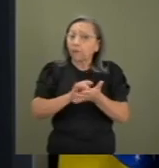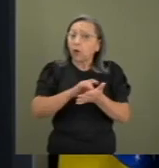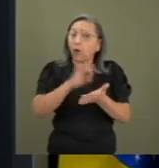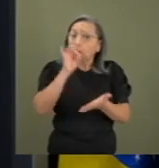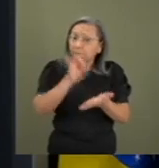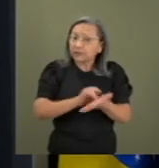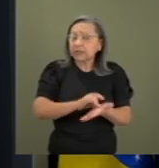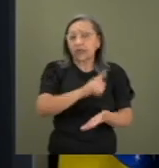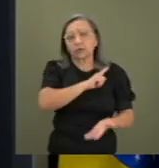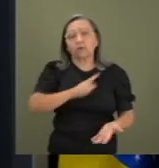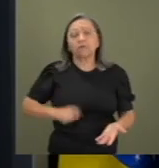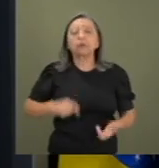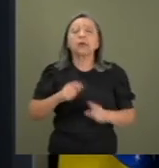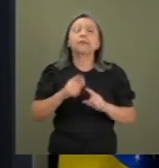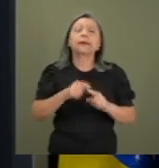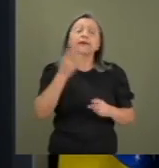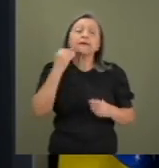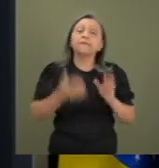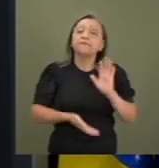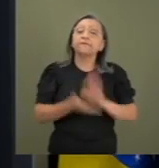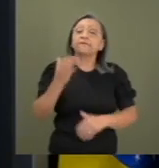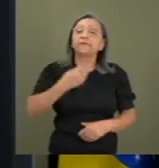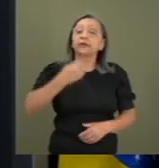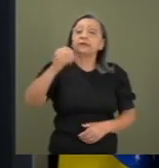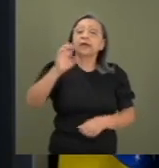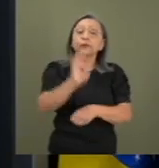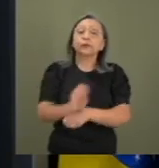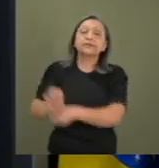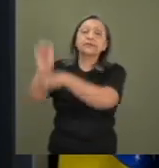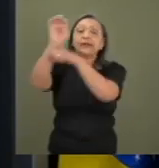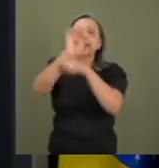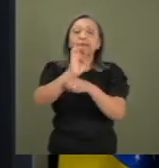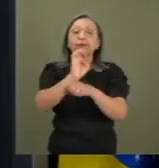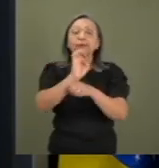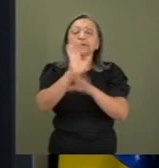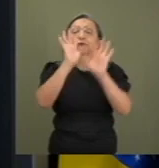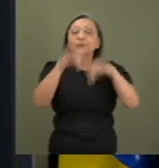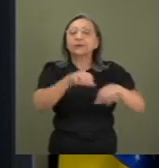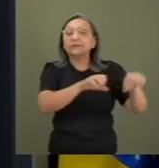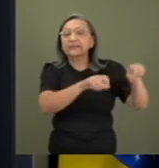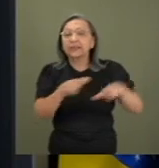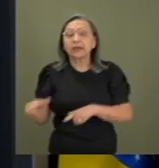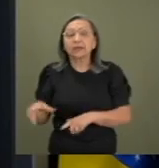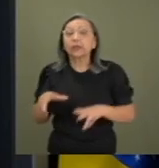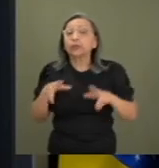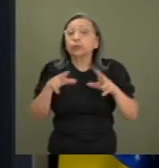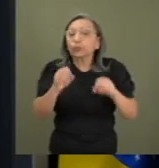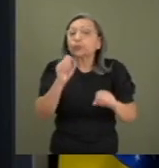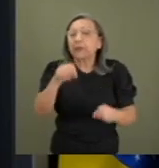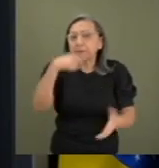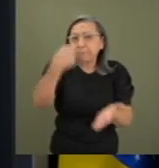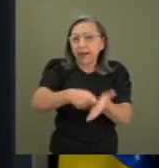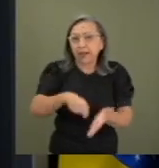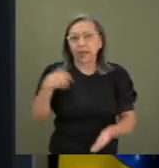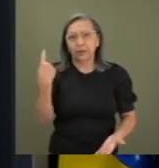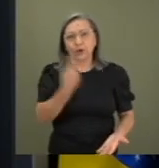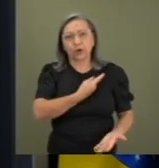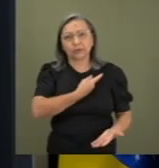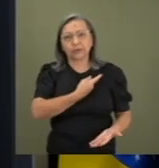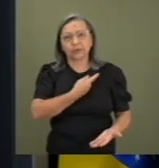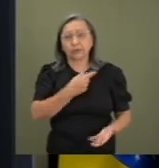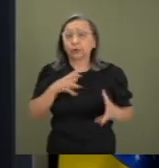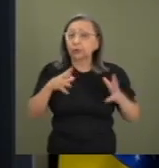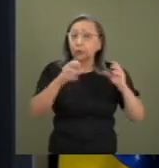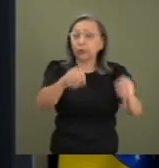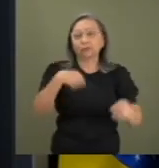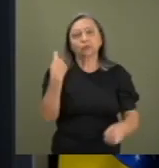oficiais para irem aos seus estados nos finais de semana. Tudo bancado com o nosso dinheiro. Todos